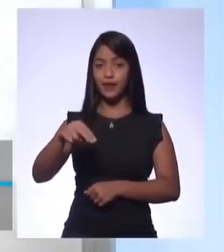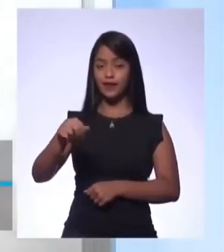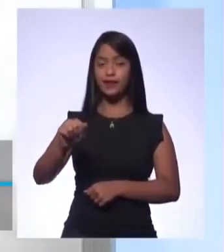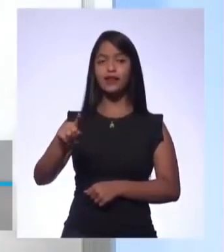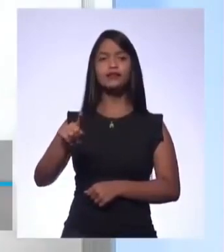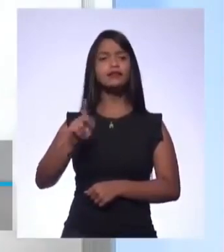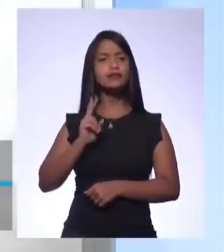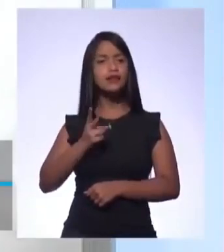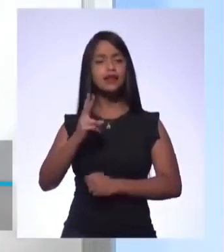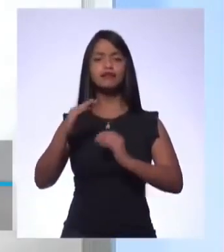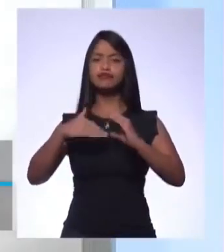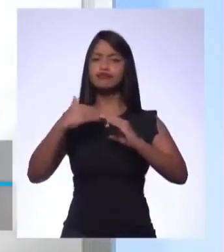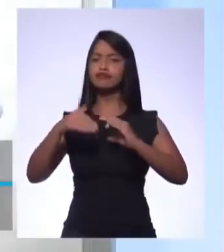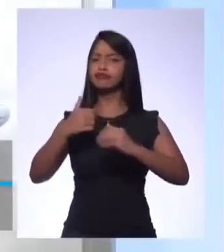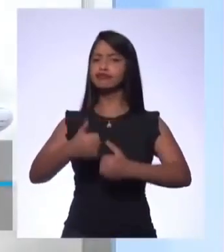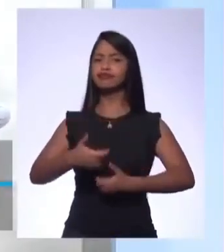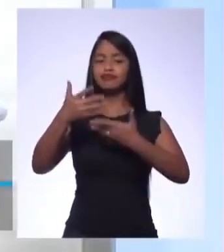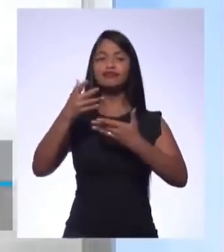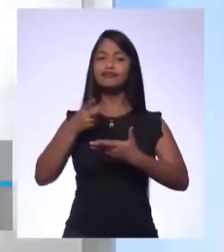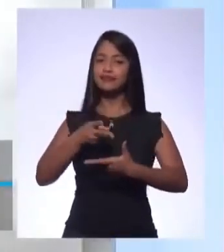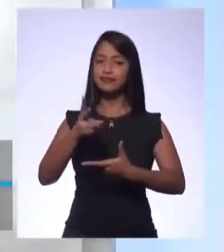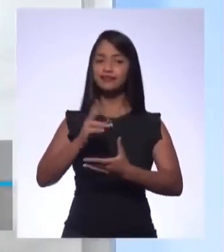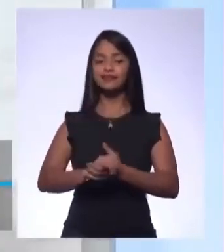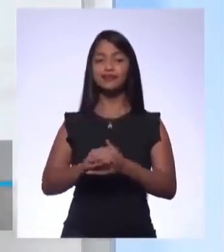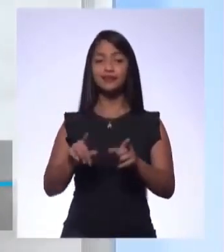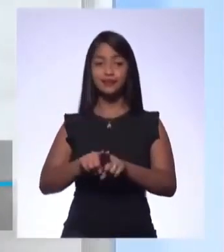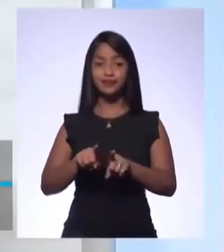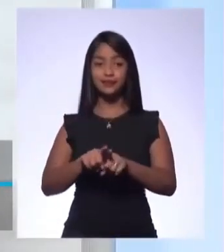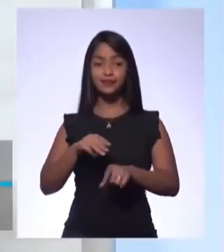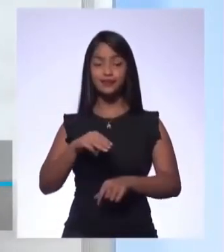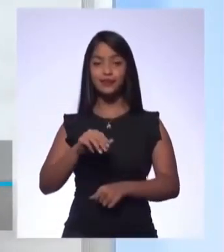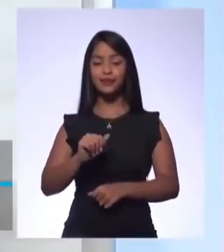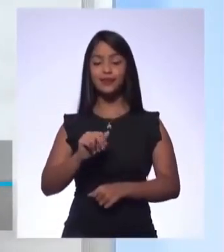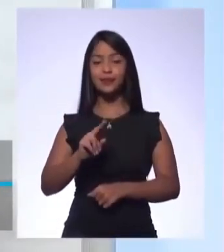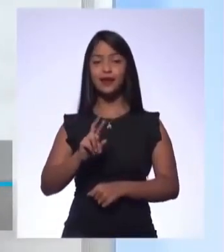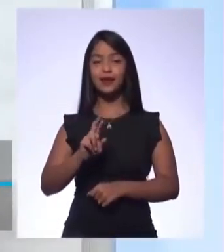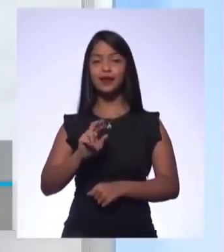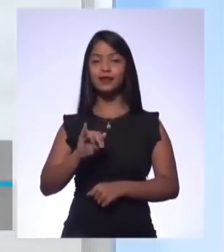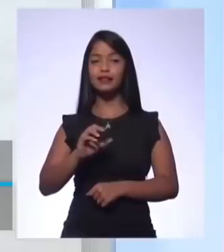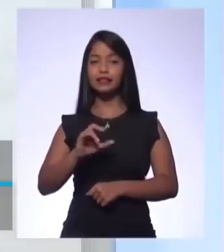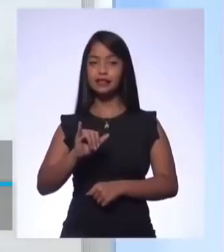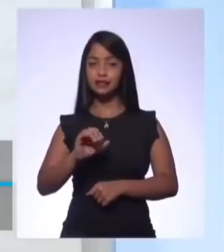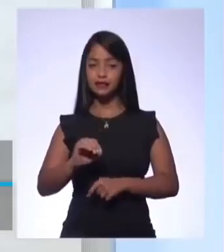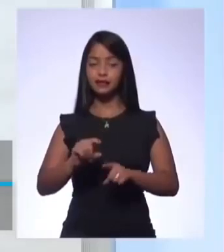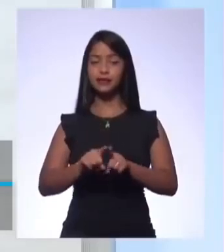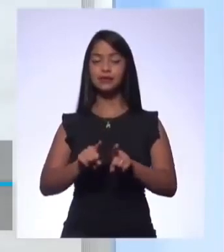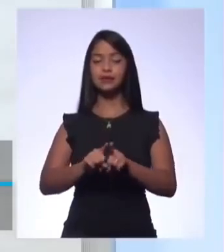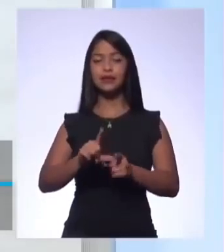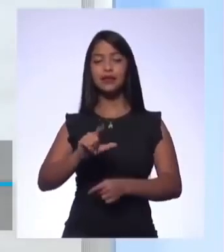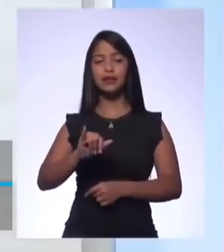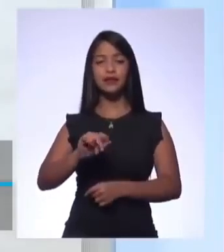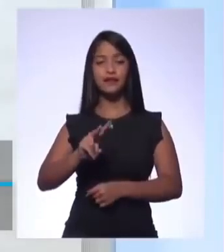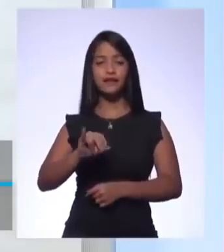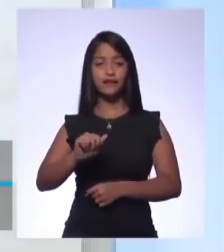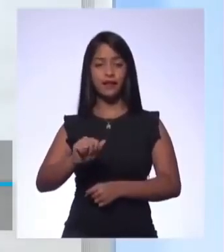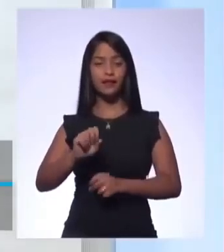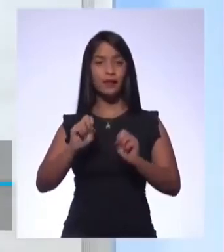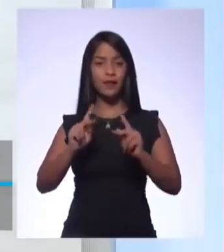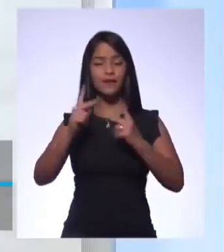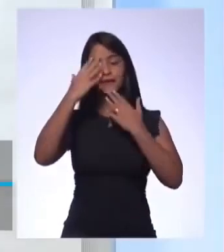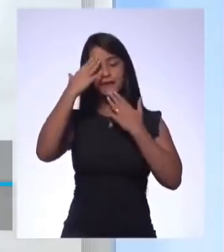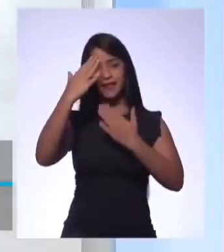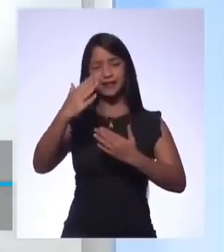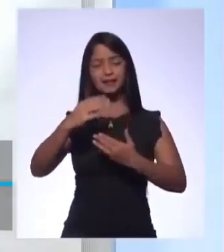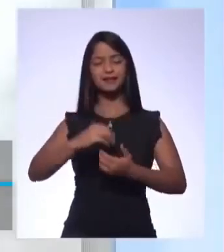ela está em todas as interações. O Maurício, a Lívia Rocha, ok? Thank you, muito obrigada,